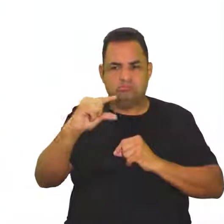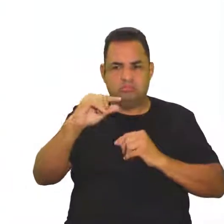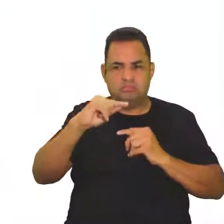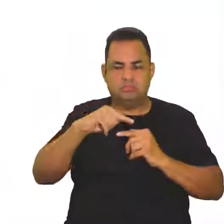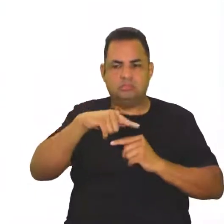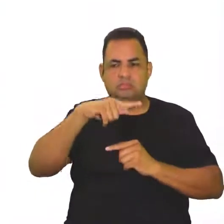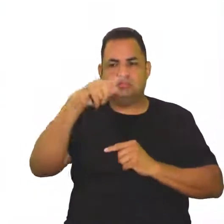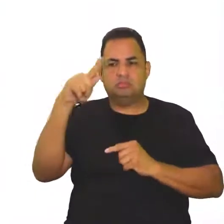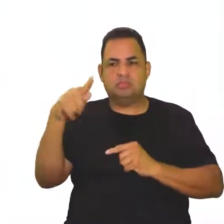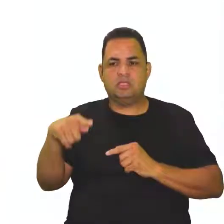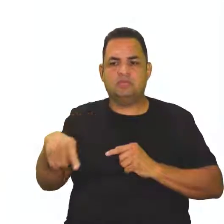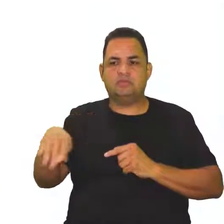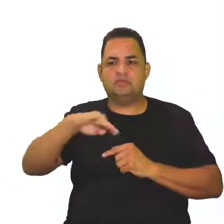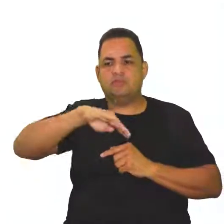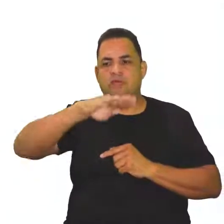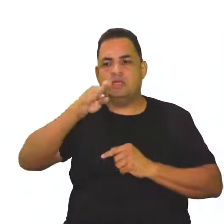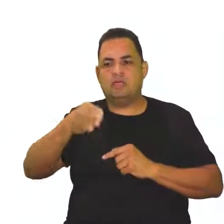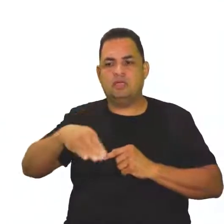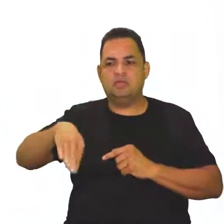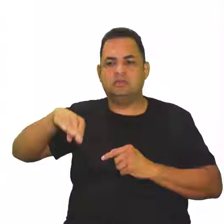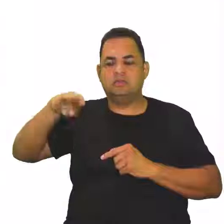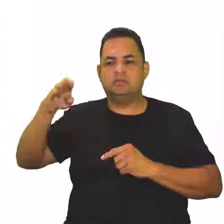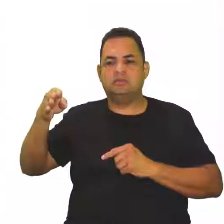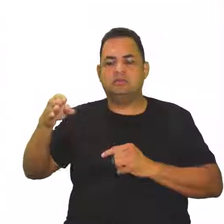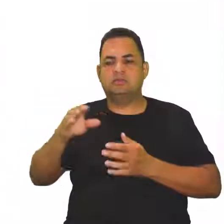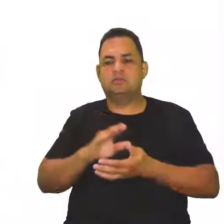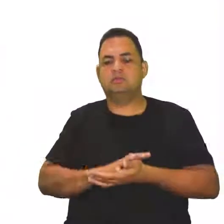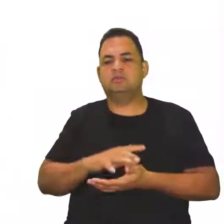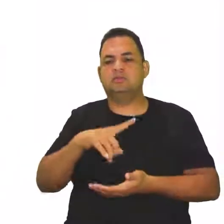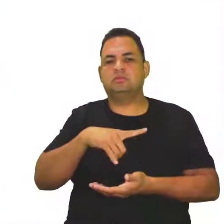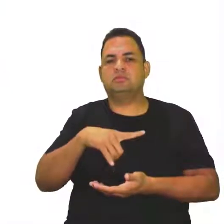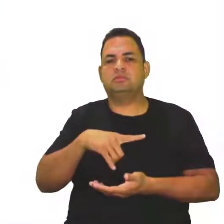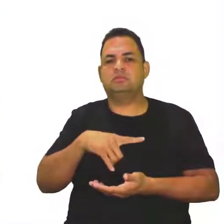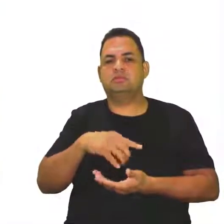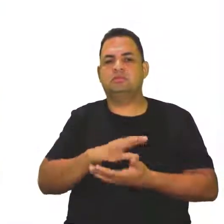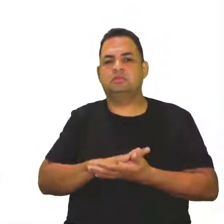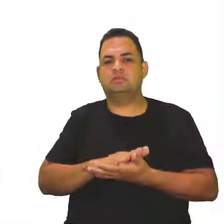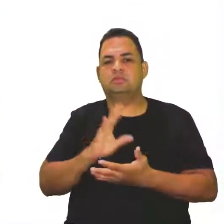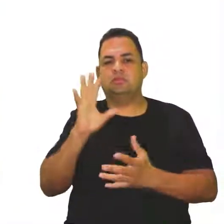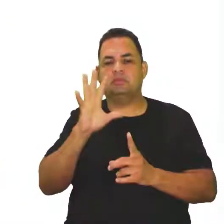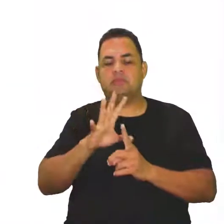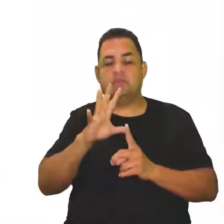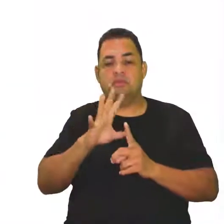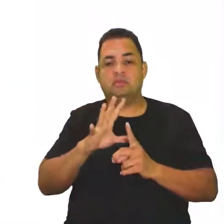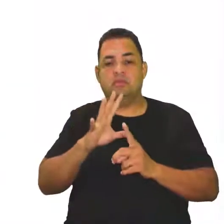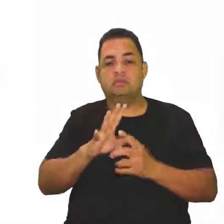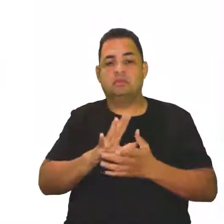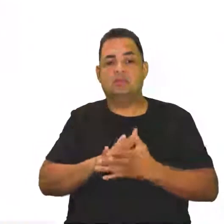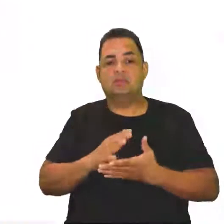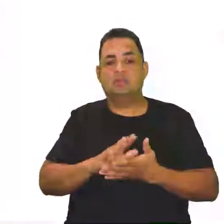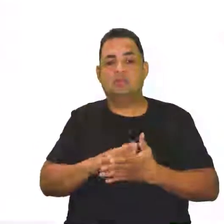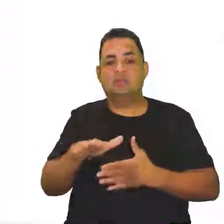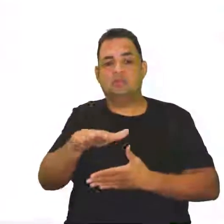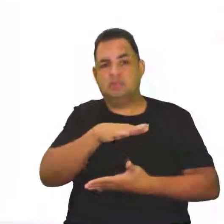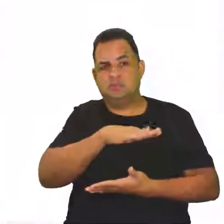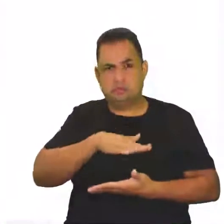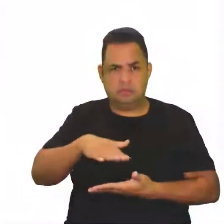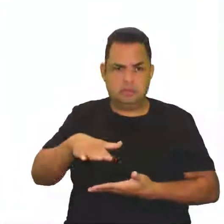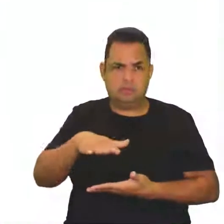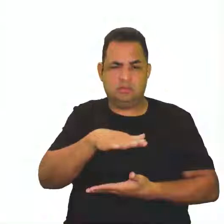os vales, né? Tem os picos aí mais altos, então isso vai influenciar na superfície